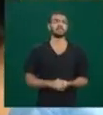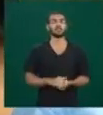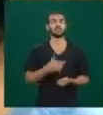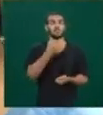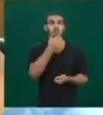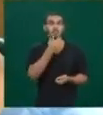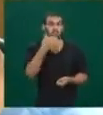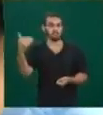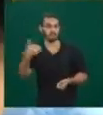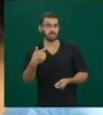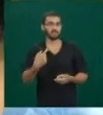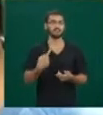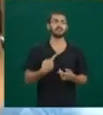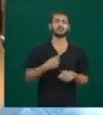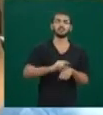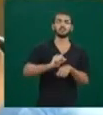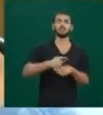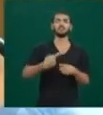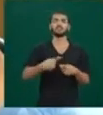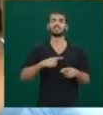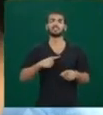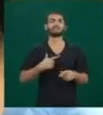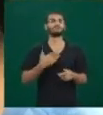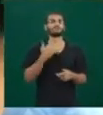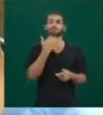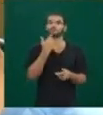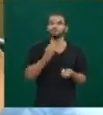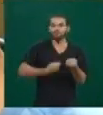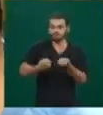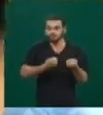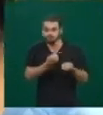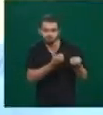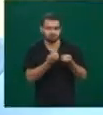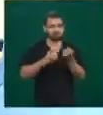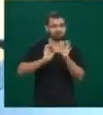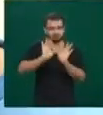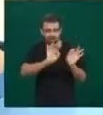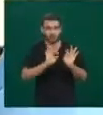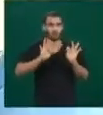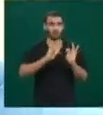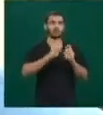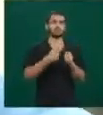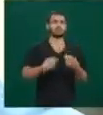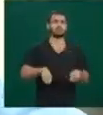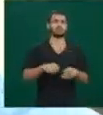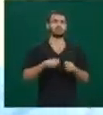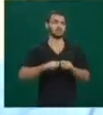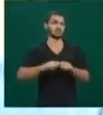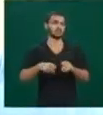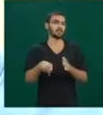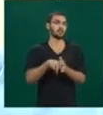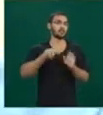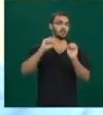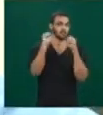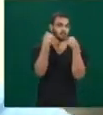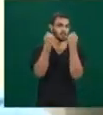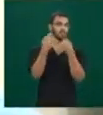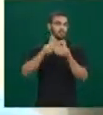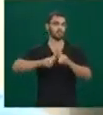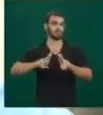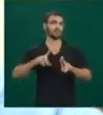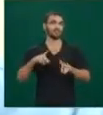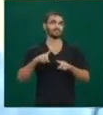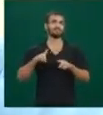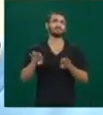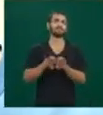A queixa dele: não consegue administrar tudo o que tem para fazer. O estudante de educação física da UFO é pai e trabalha na